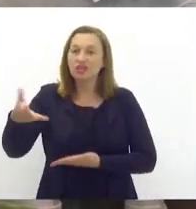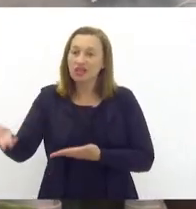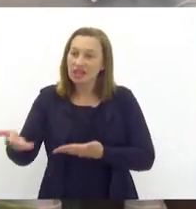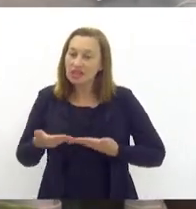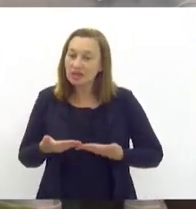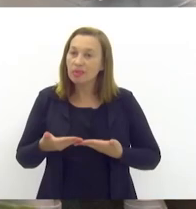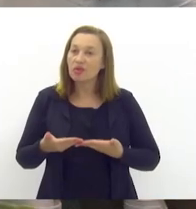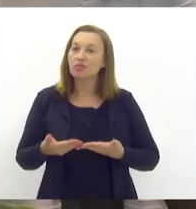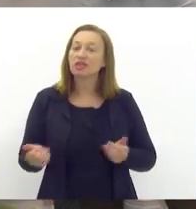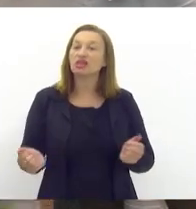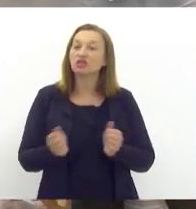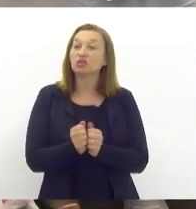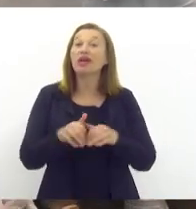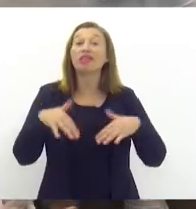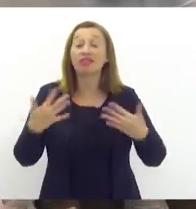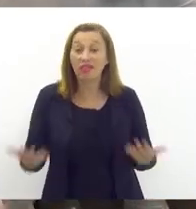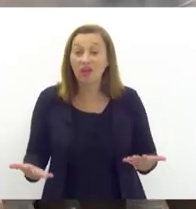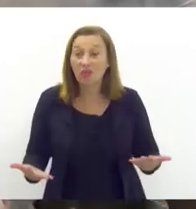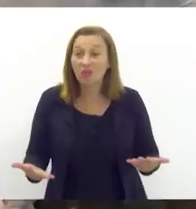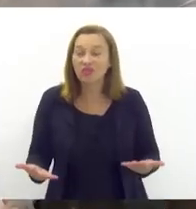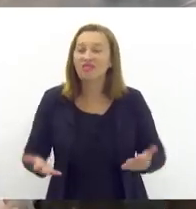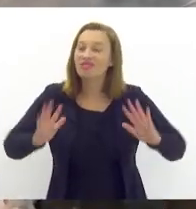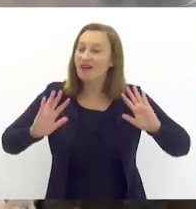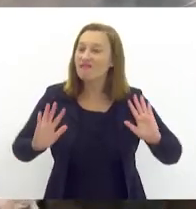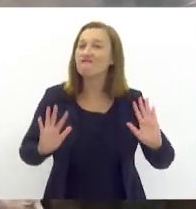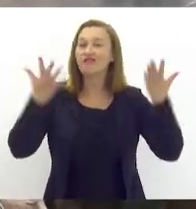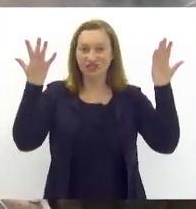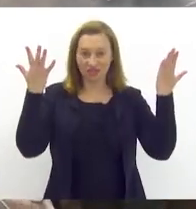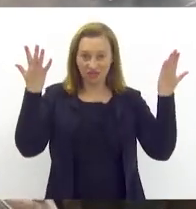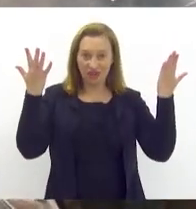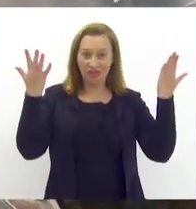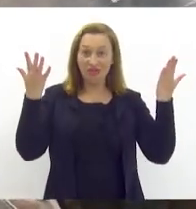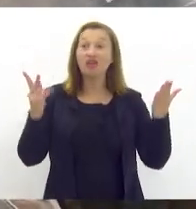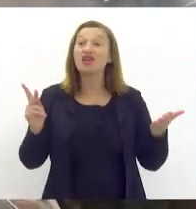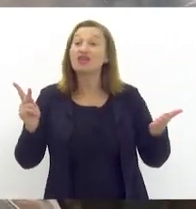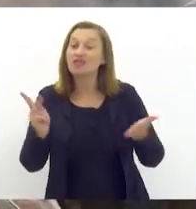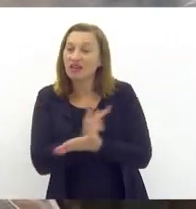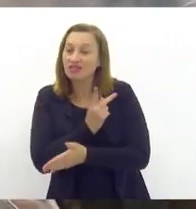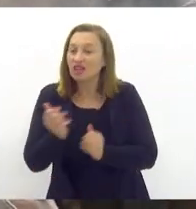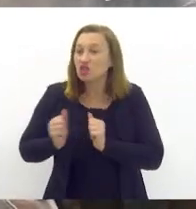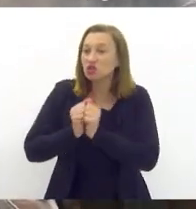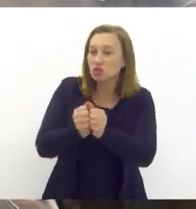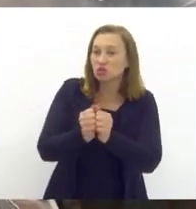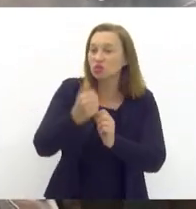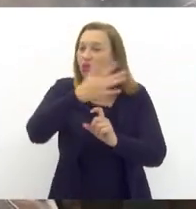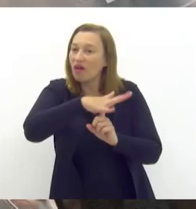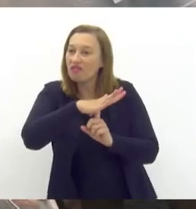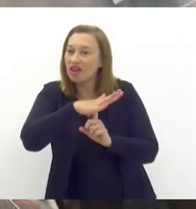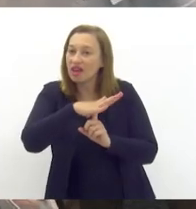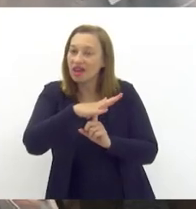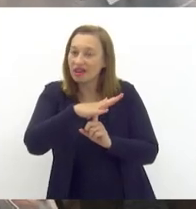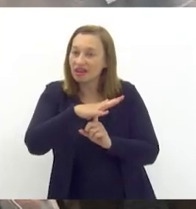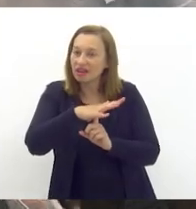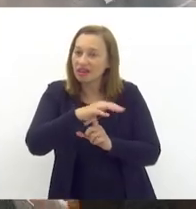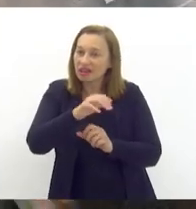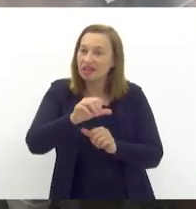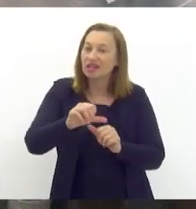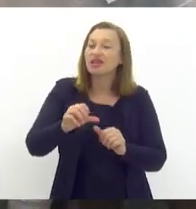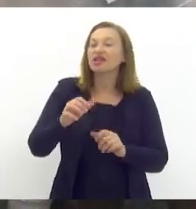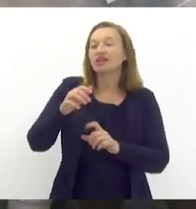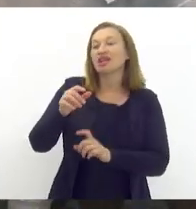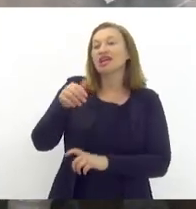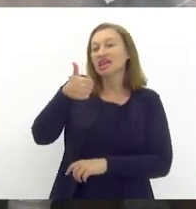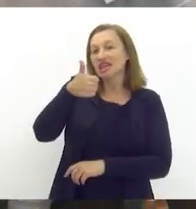para participar. Então, vai ser o festival, né, que vai acontecer junto com a Feira da Reforma Agrária nos dias